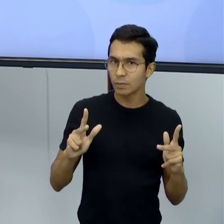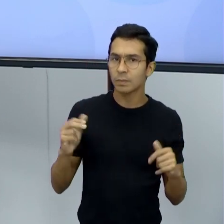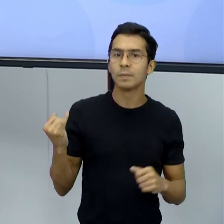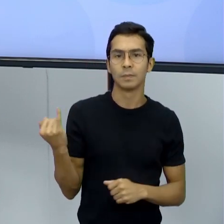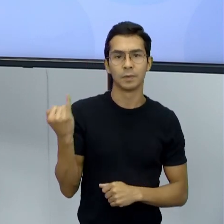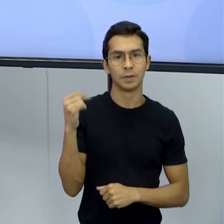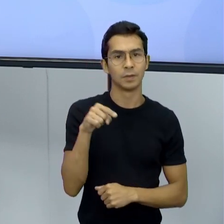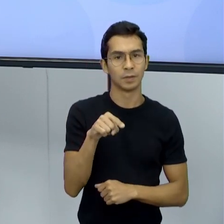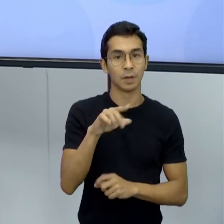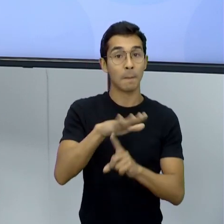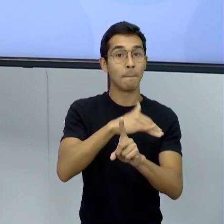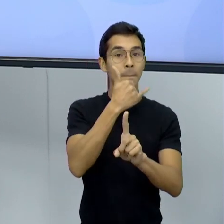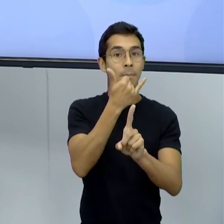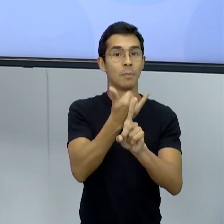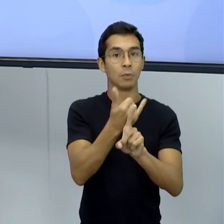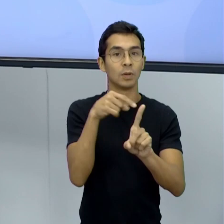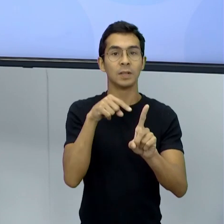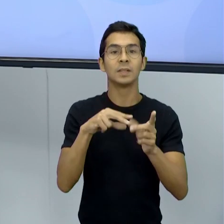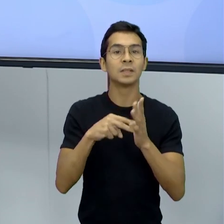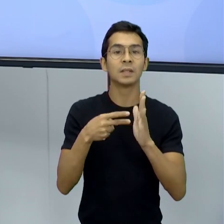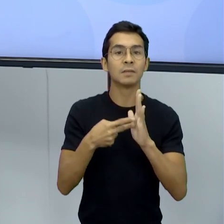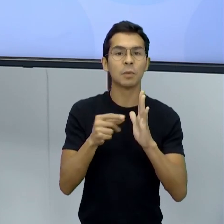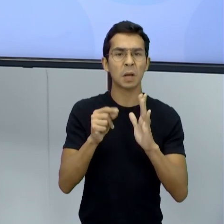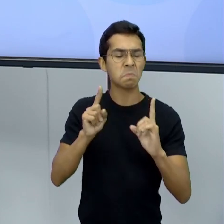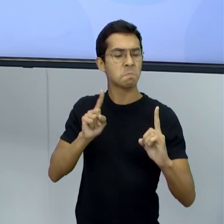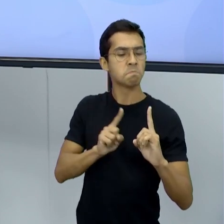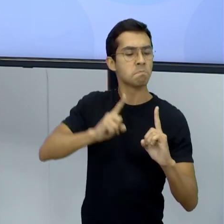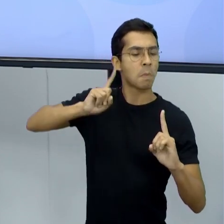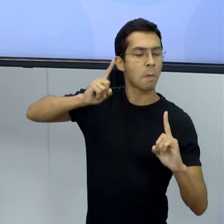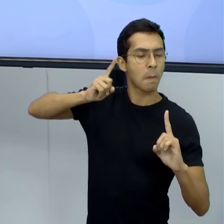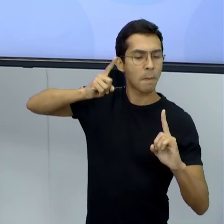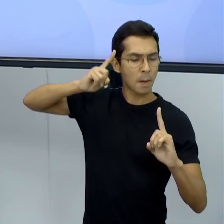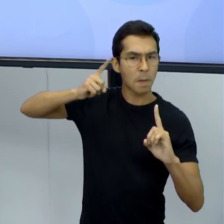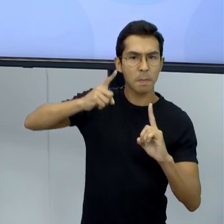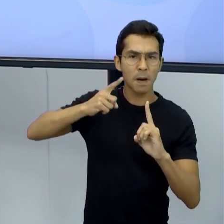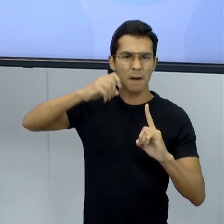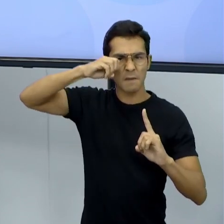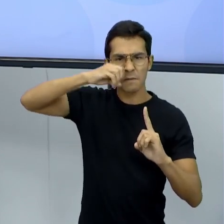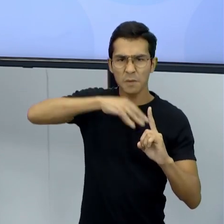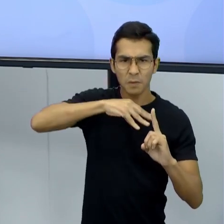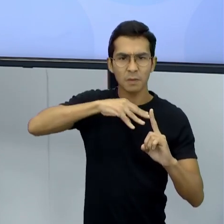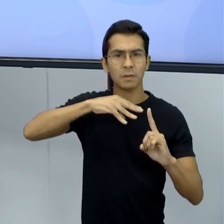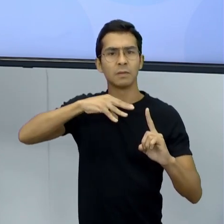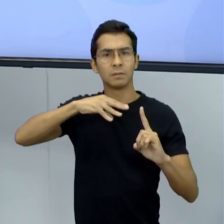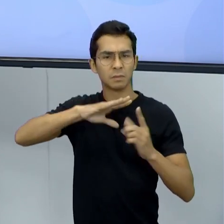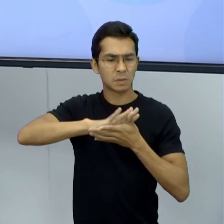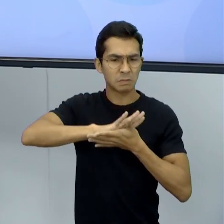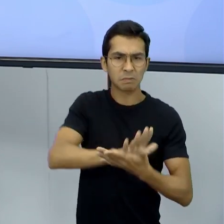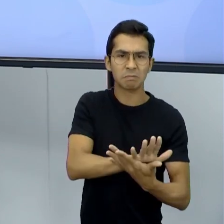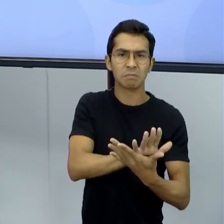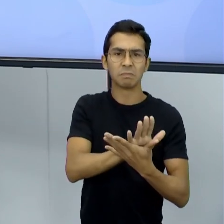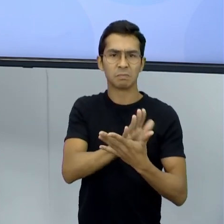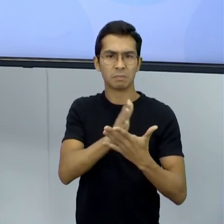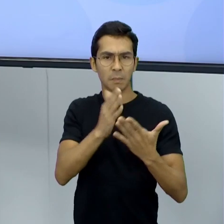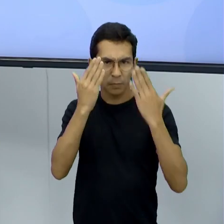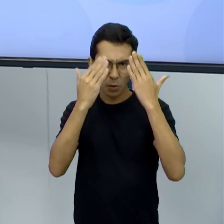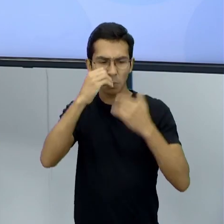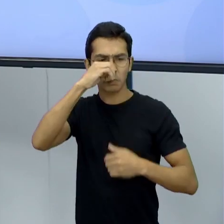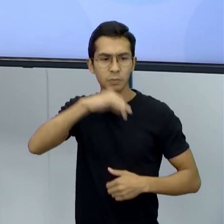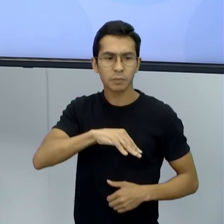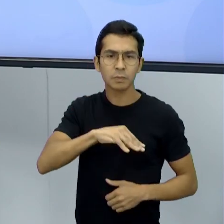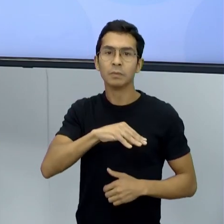eu traduzo como intimidação, né? O bullying é aquele intimidador, é o cara que, com agressão, com violência verbal, física, psicológica, o cara